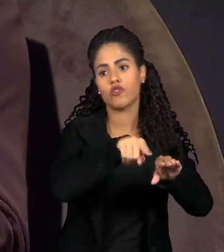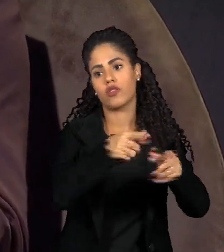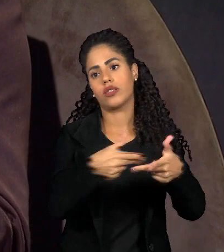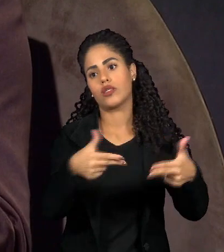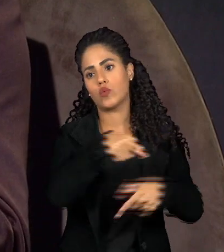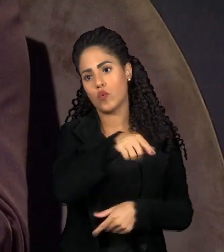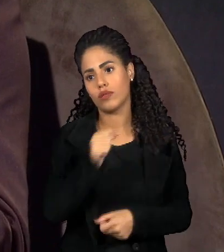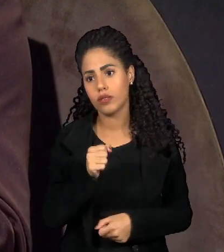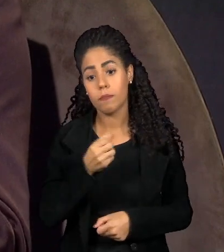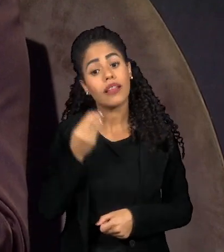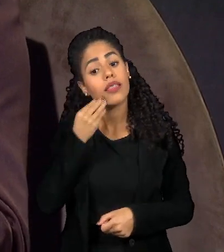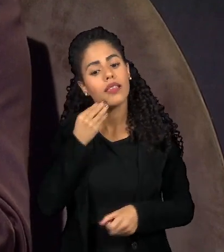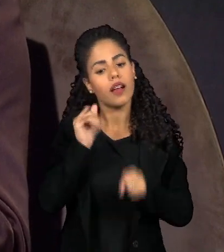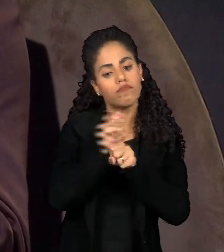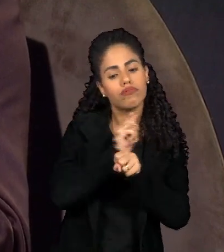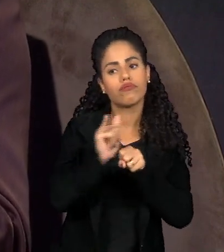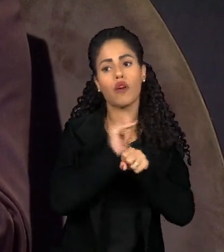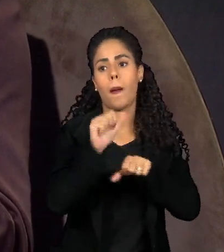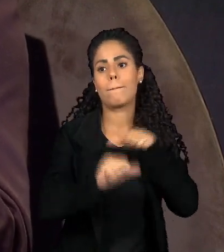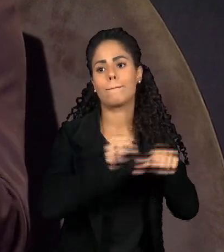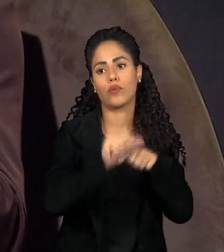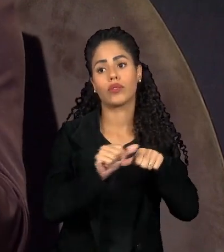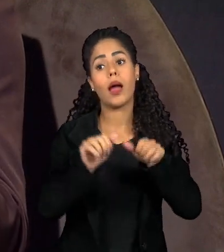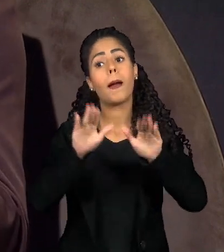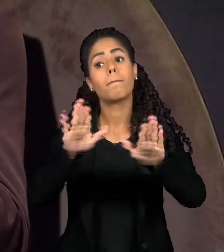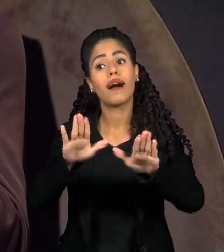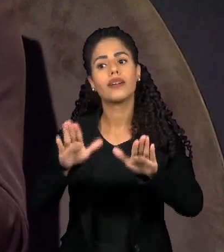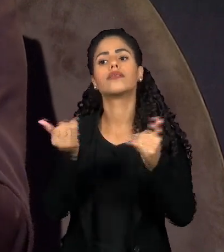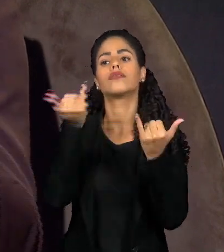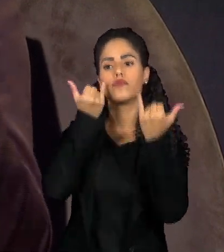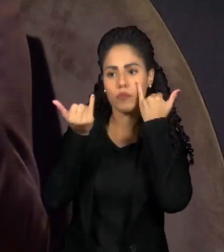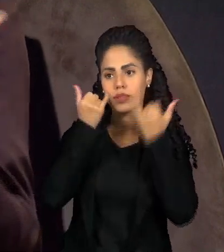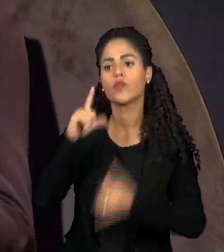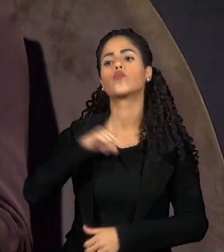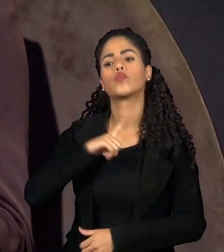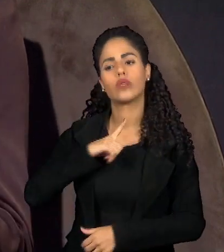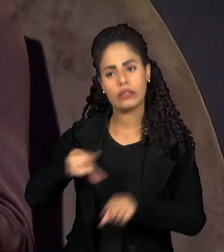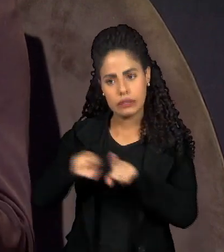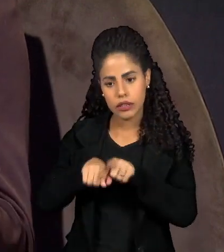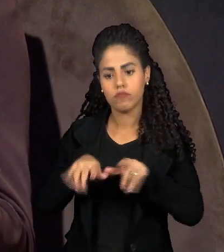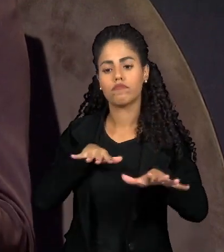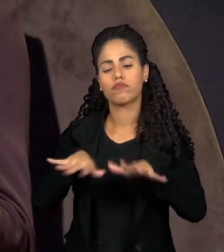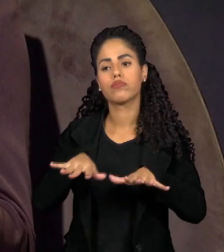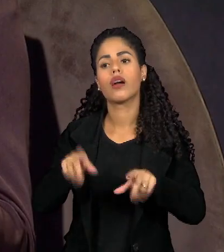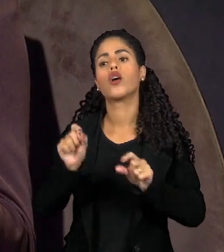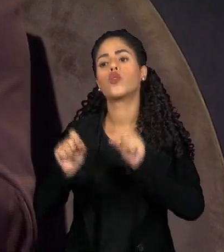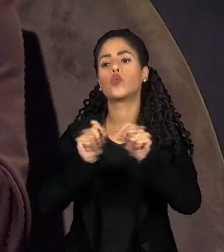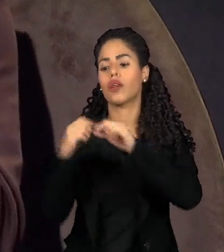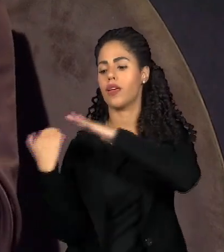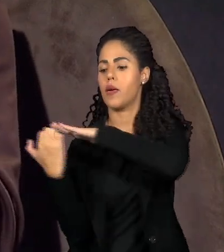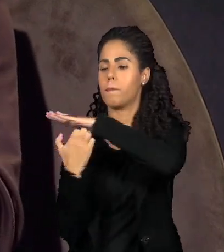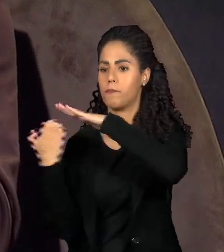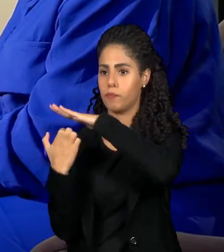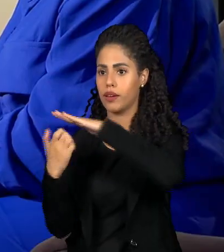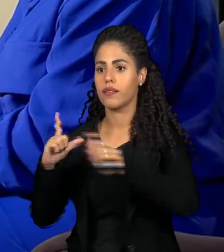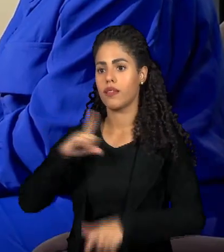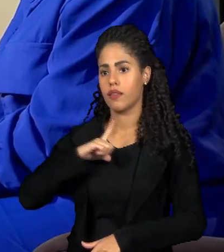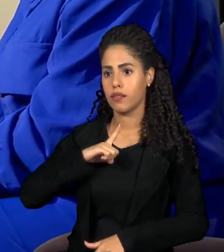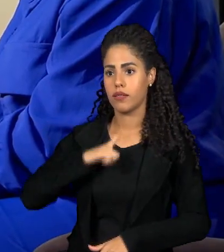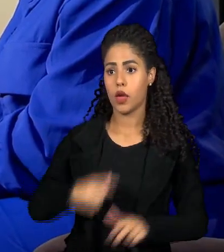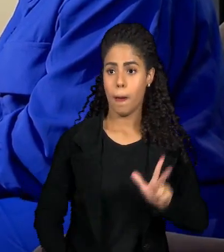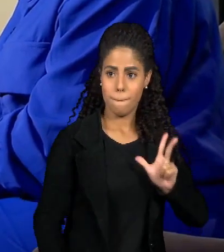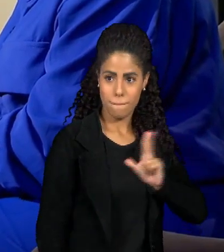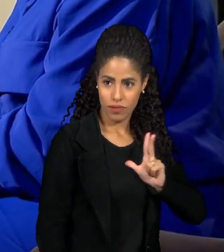pública para fazer realmente essa mudança. Mas existem dados realmente e existe um movimento das empresas, inclusive do setor